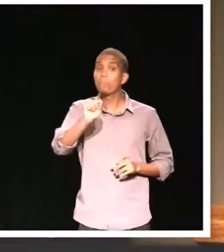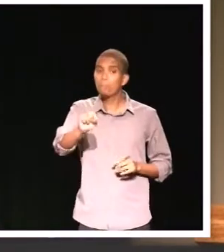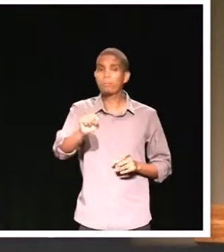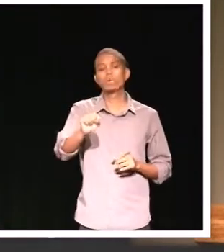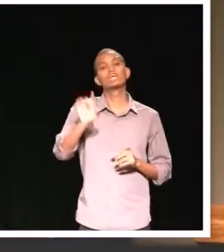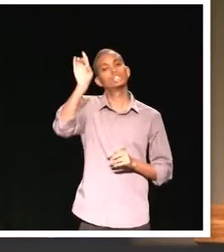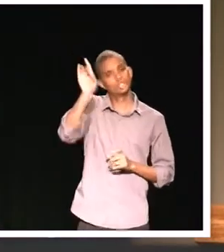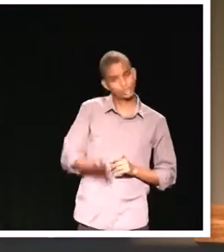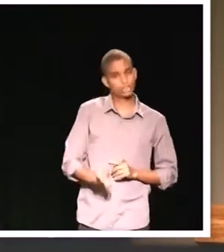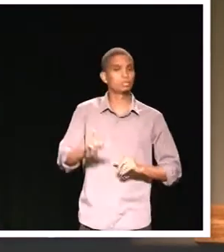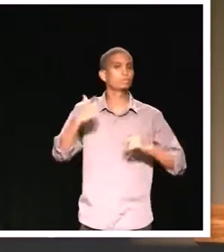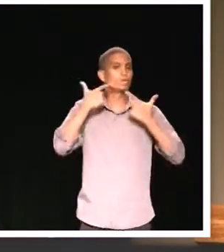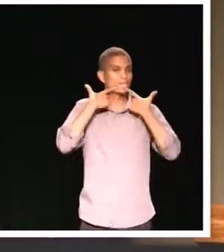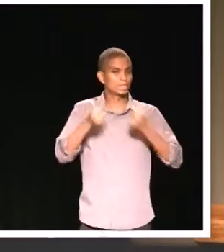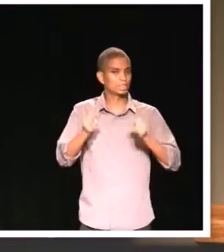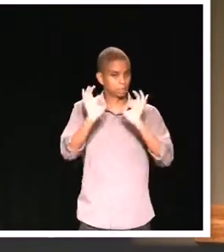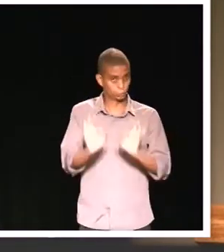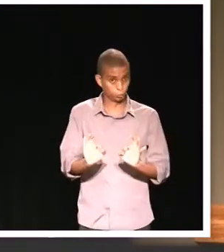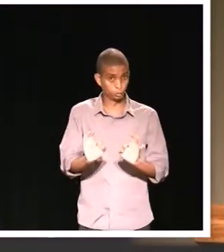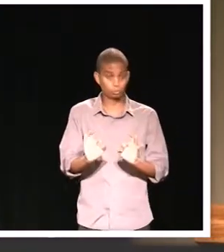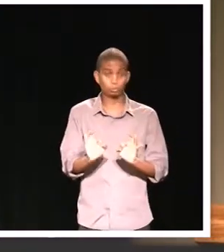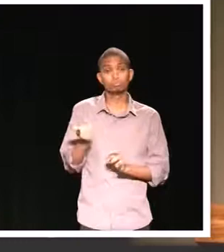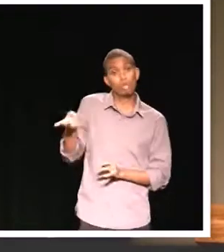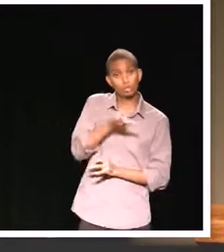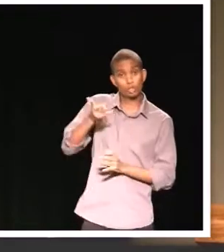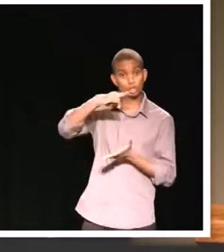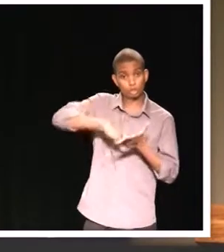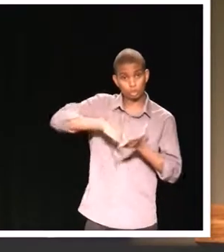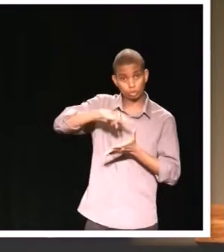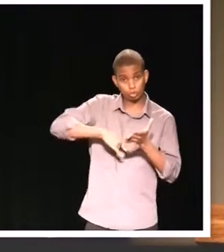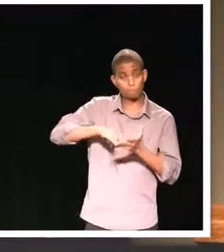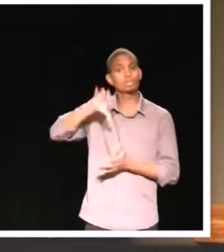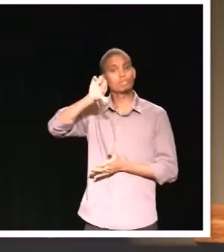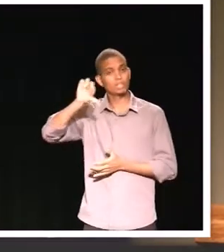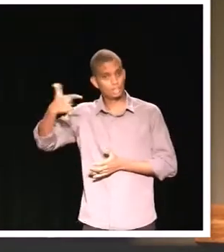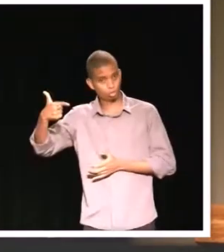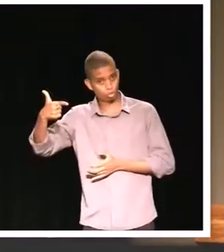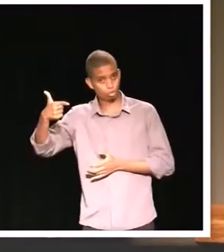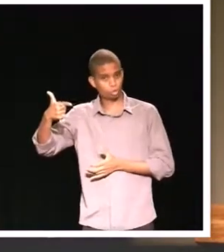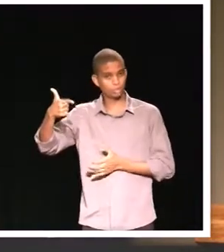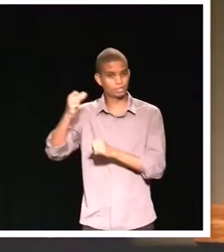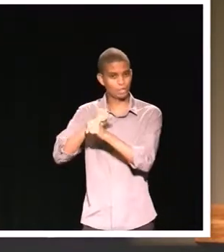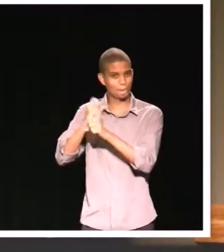como direitos linguísticos. Esses dois documentos, o de 92, de ano